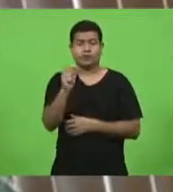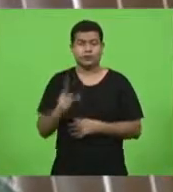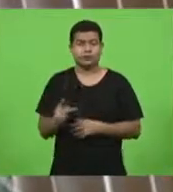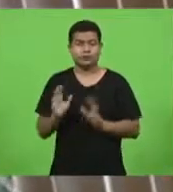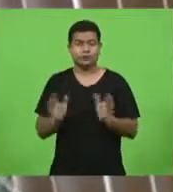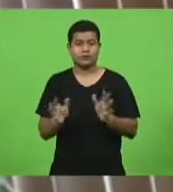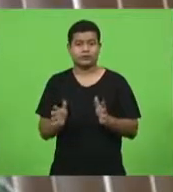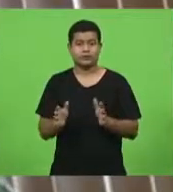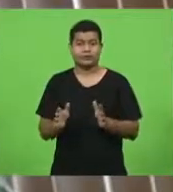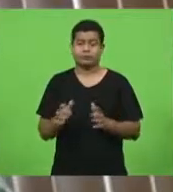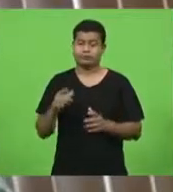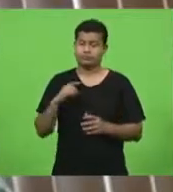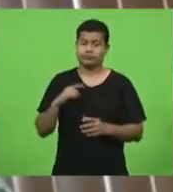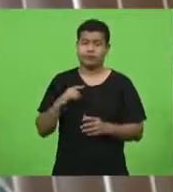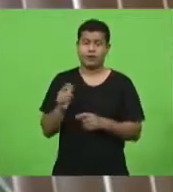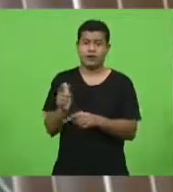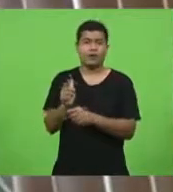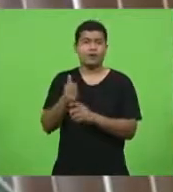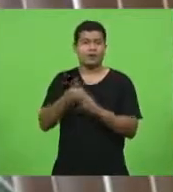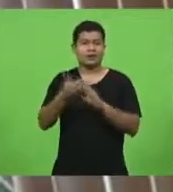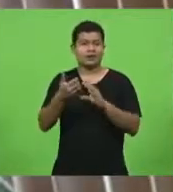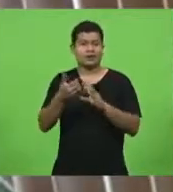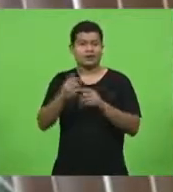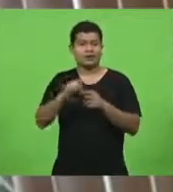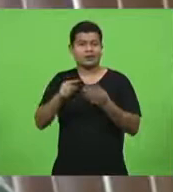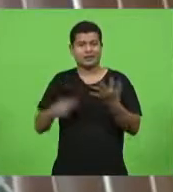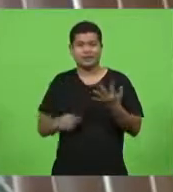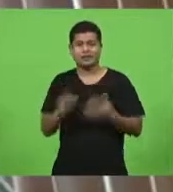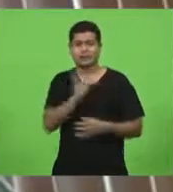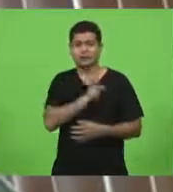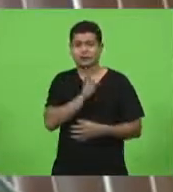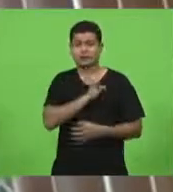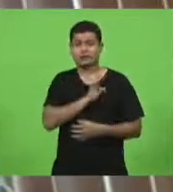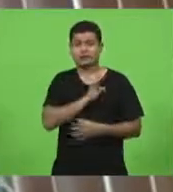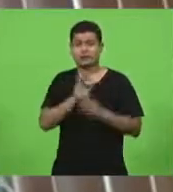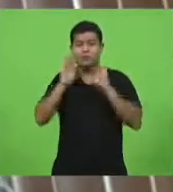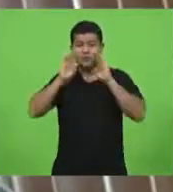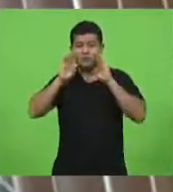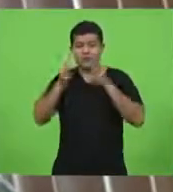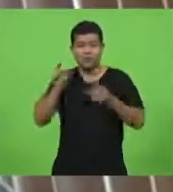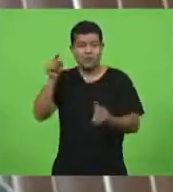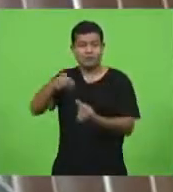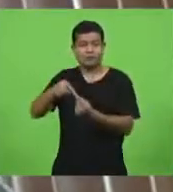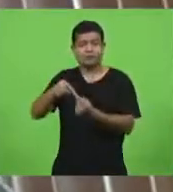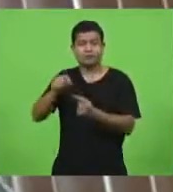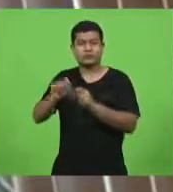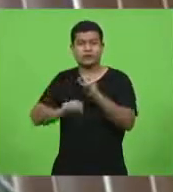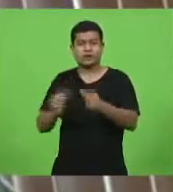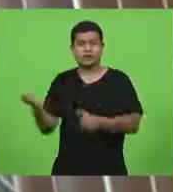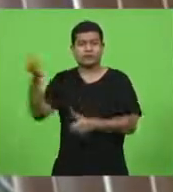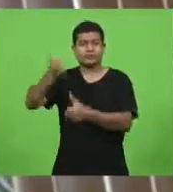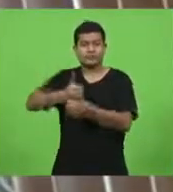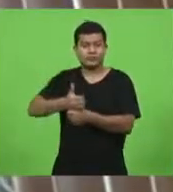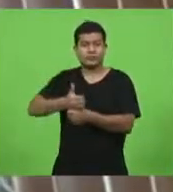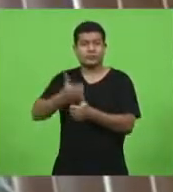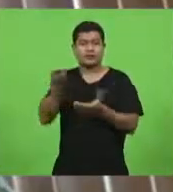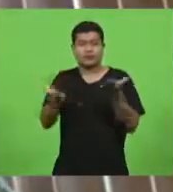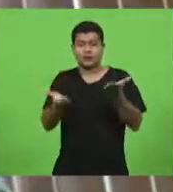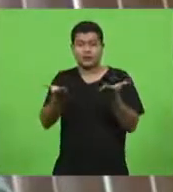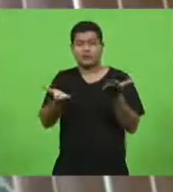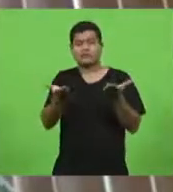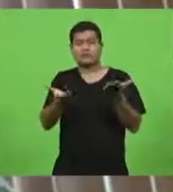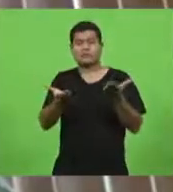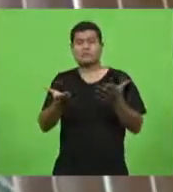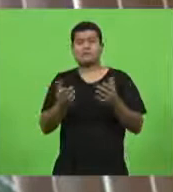critérios técnicos de gestão de pessoal com foco na reposição e equilíbrio do efetivo em todo o Estado